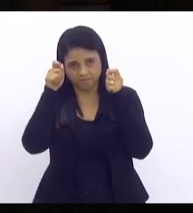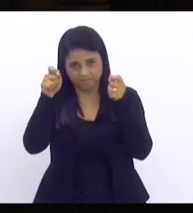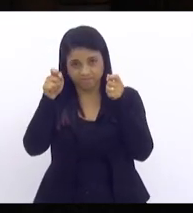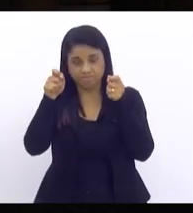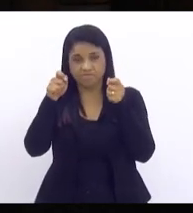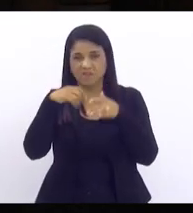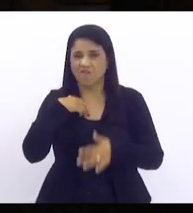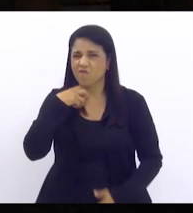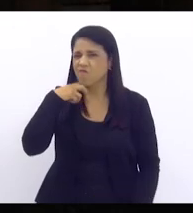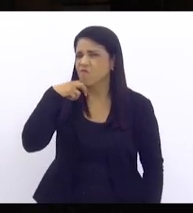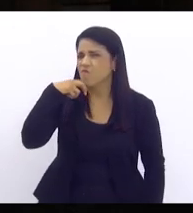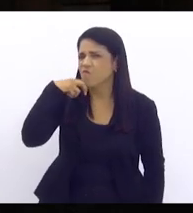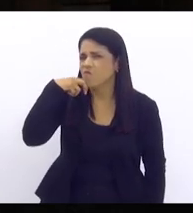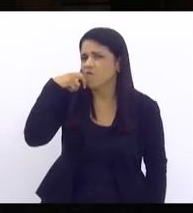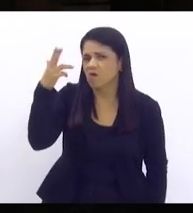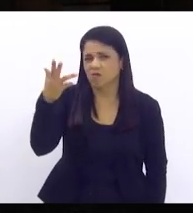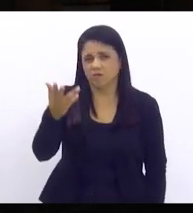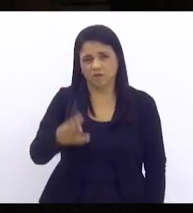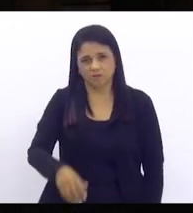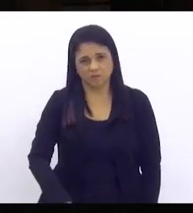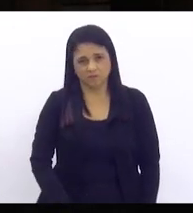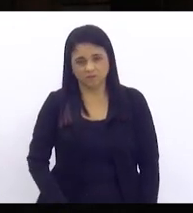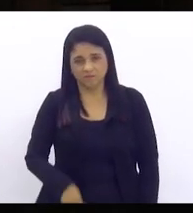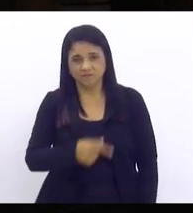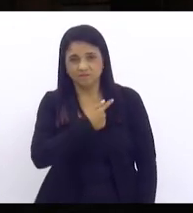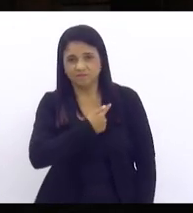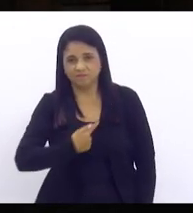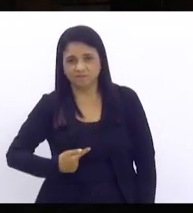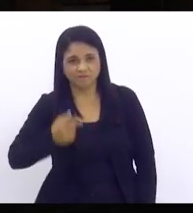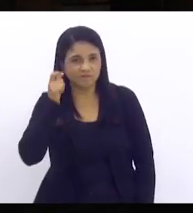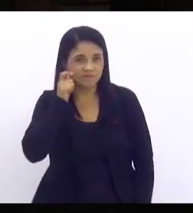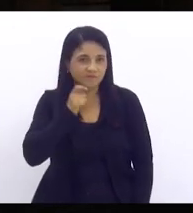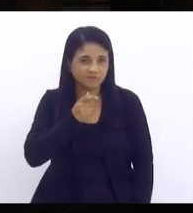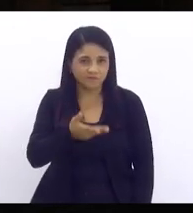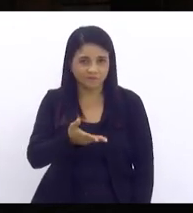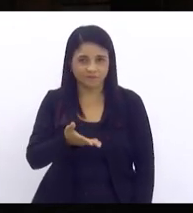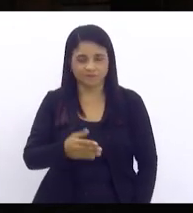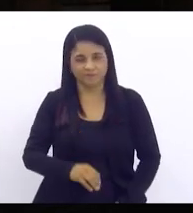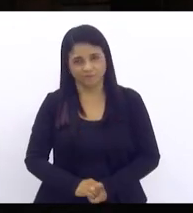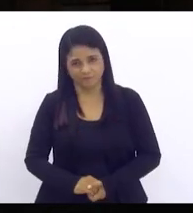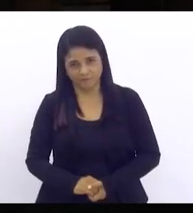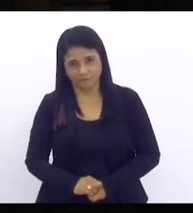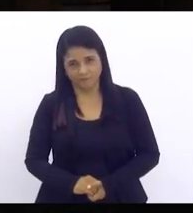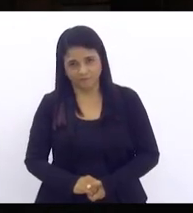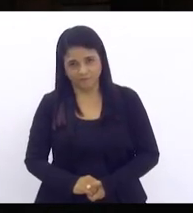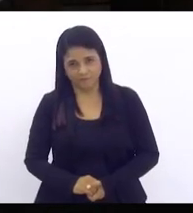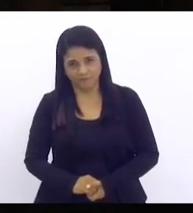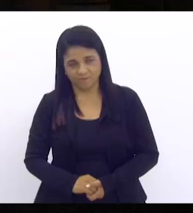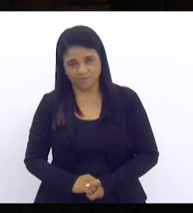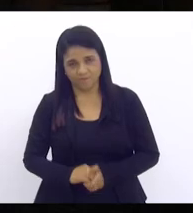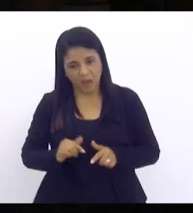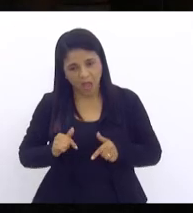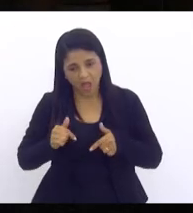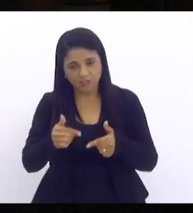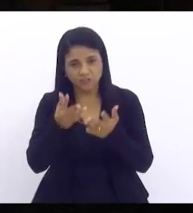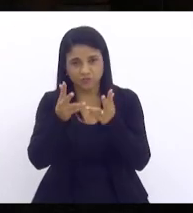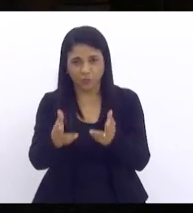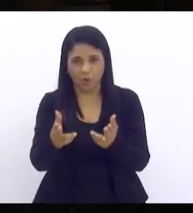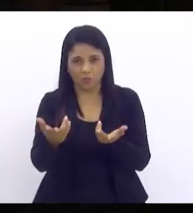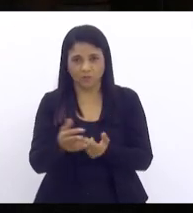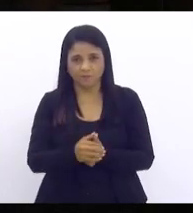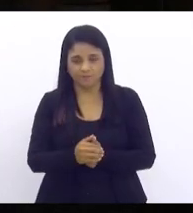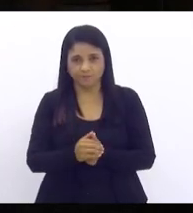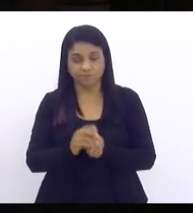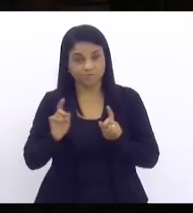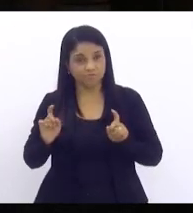uma vergonha que o governador faça isso. O nosso mandato, inclusive, oficiou